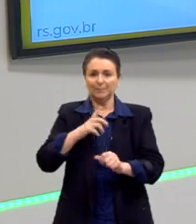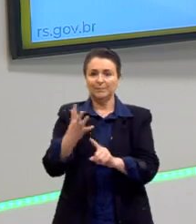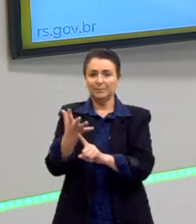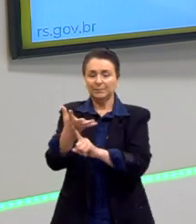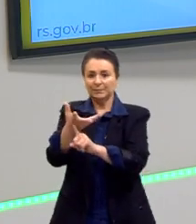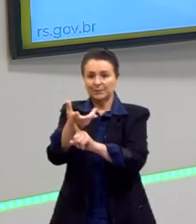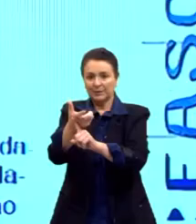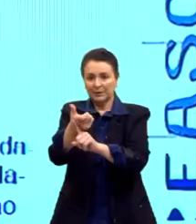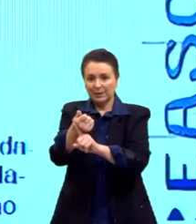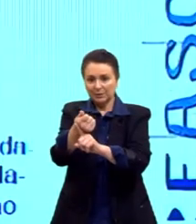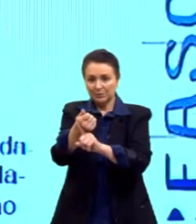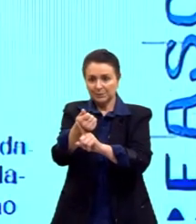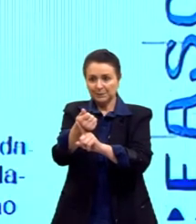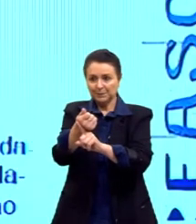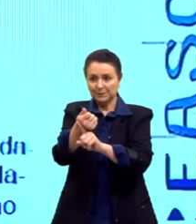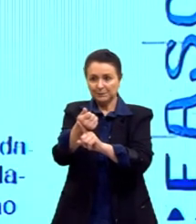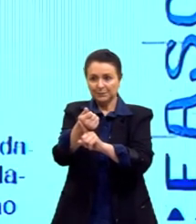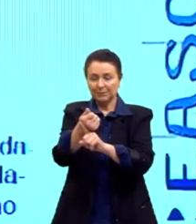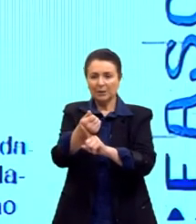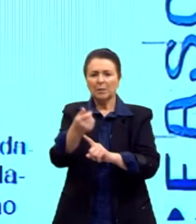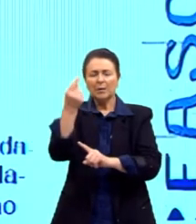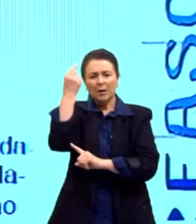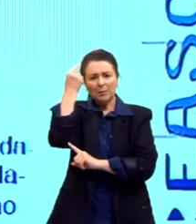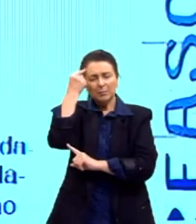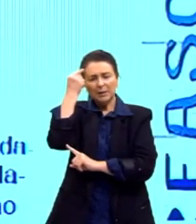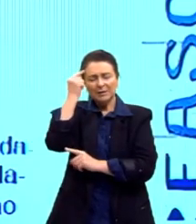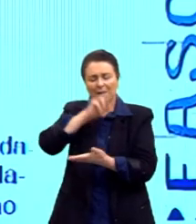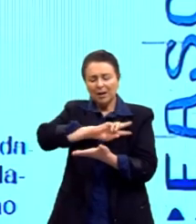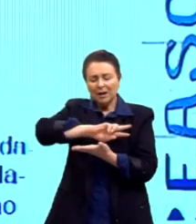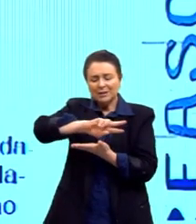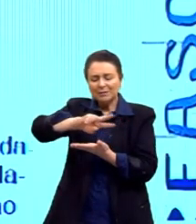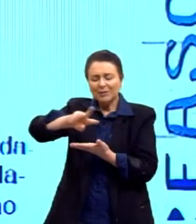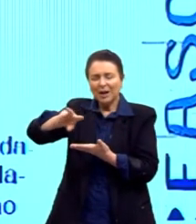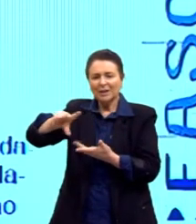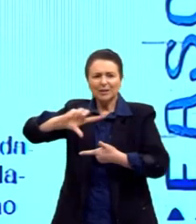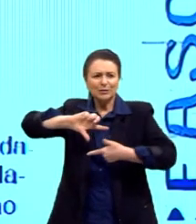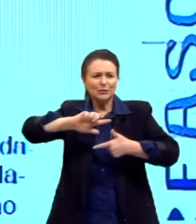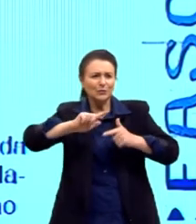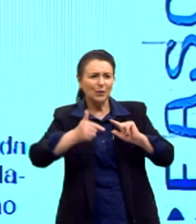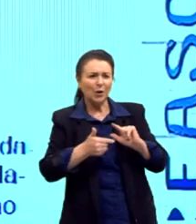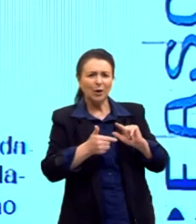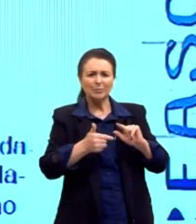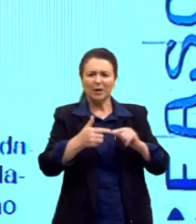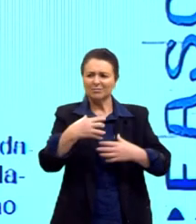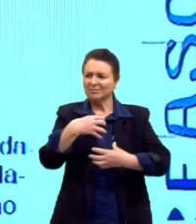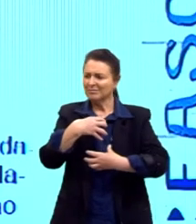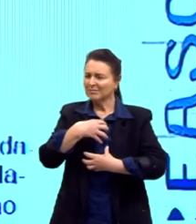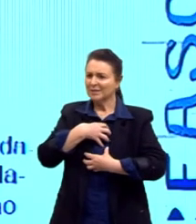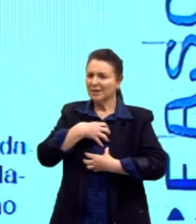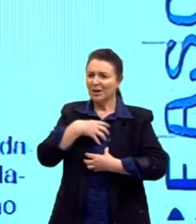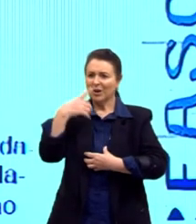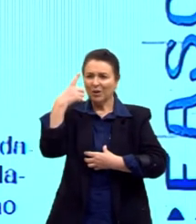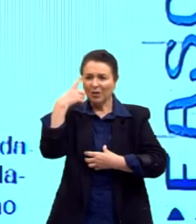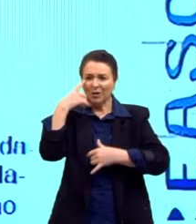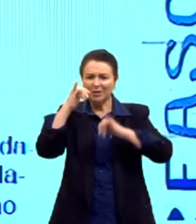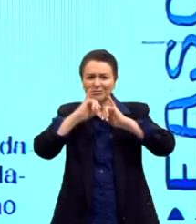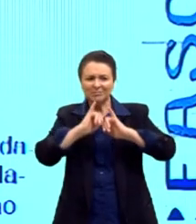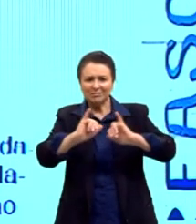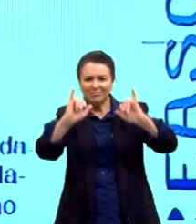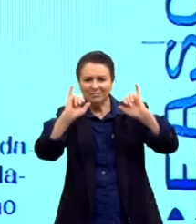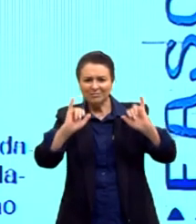para que a gente possa pensar as horas as várias formas e aqueles traz uma série de dizeres certo e tal